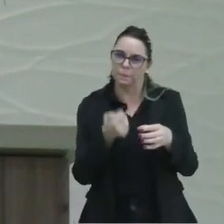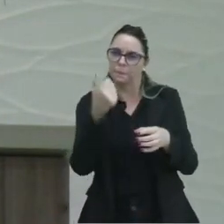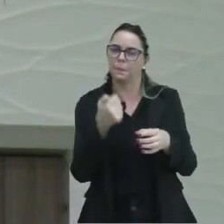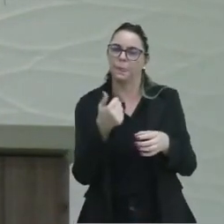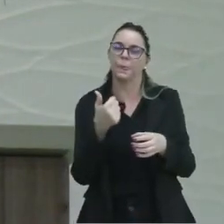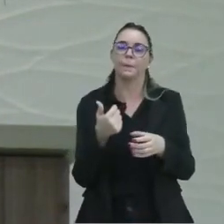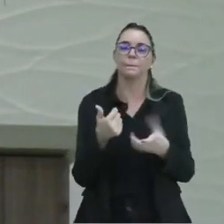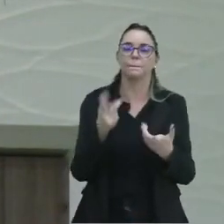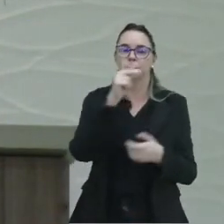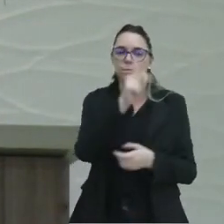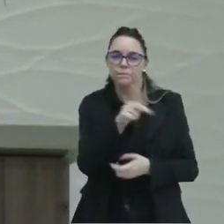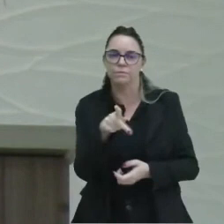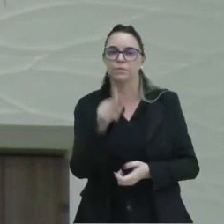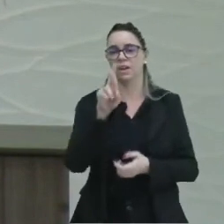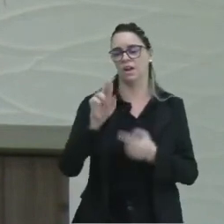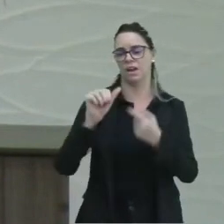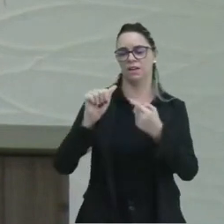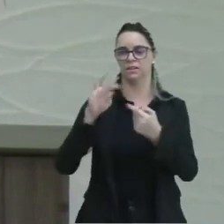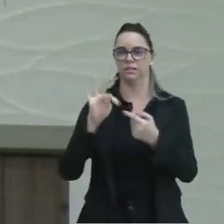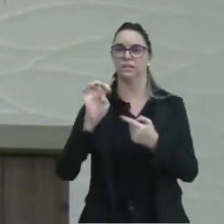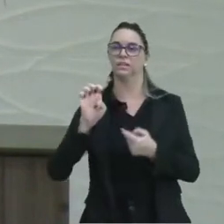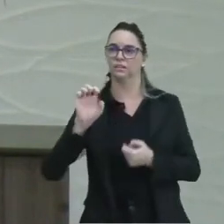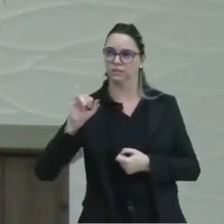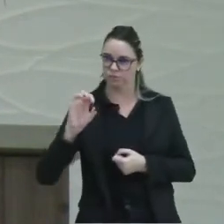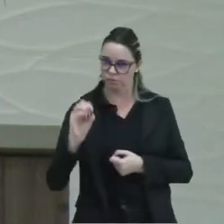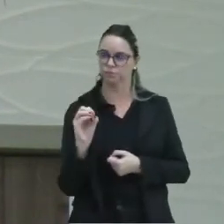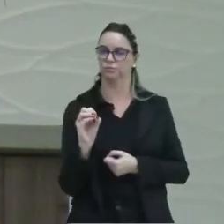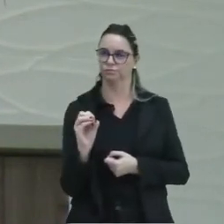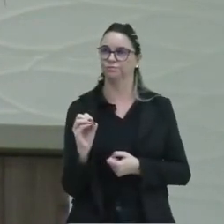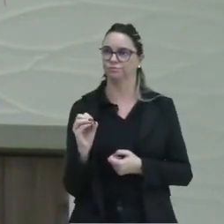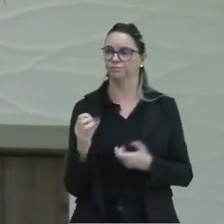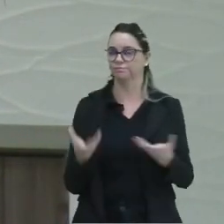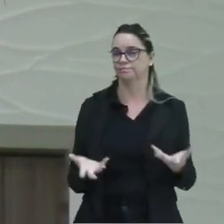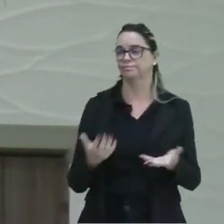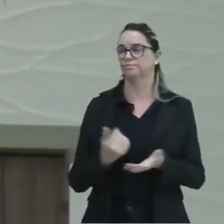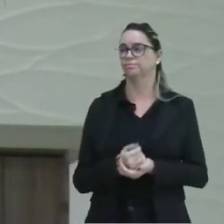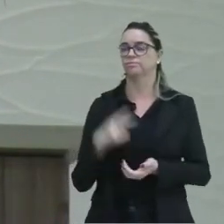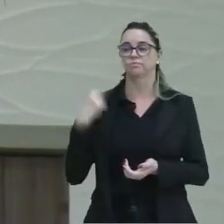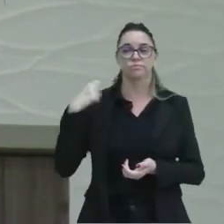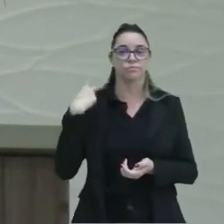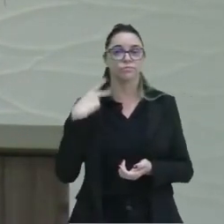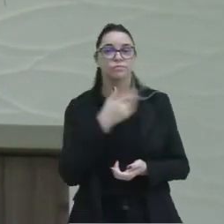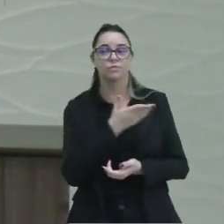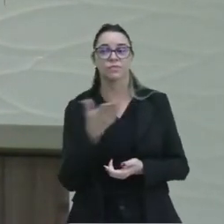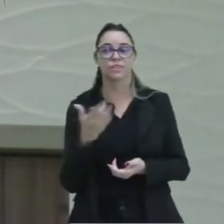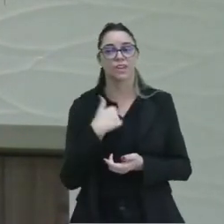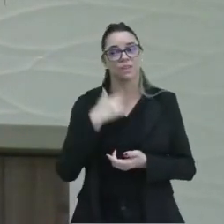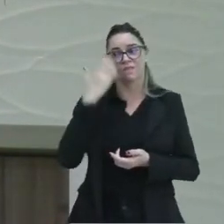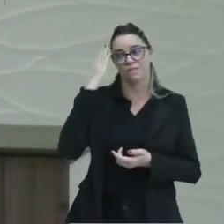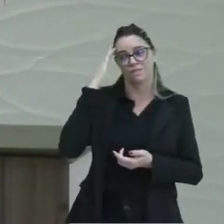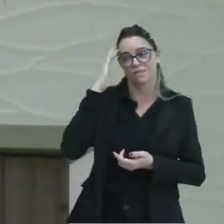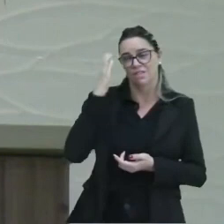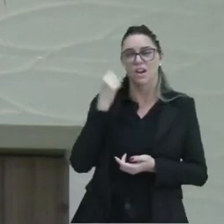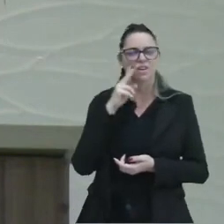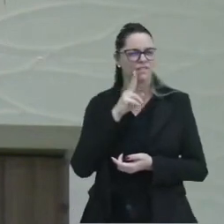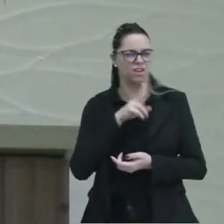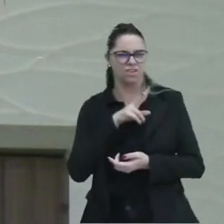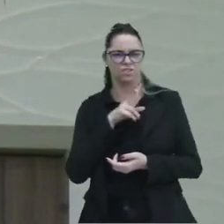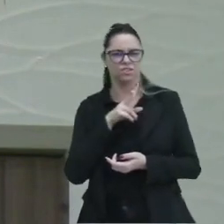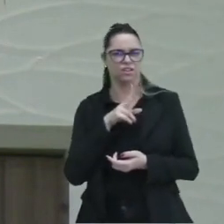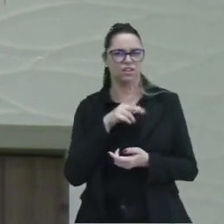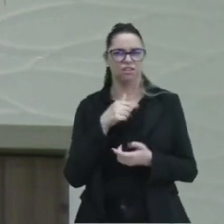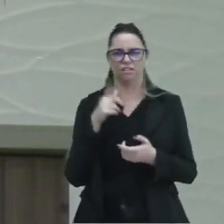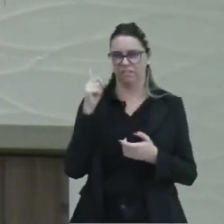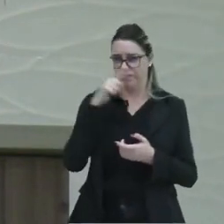dos professores. Fiz a audiência pública à tarde aqui, convidei os vereadores. Então não vejo nada demais em uma audiência pública com